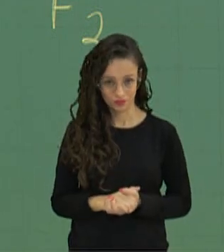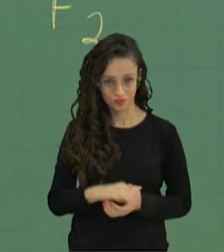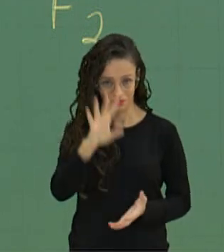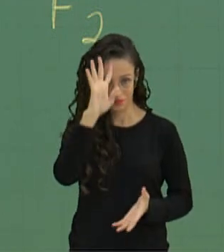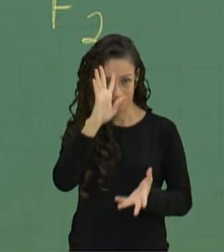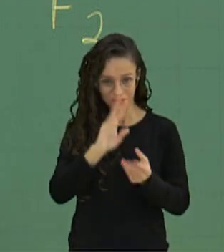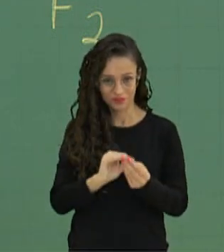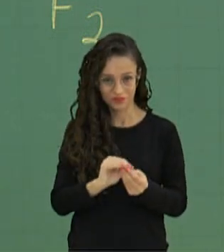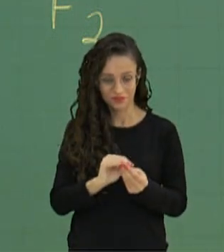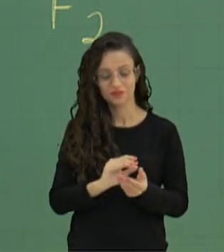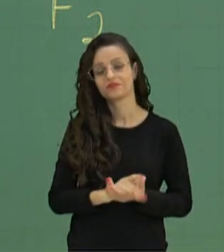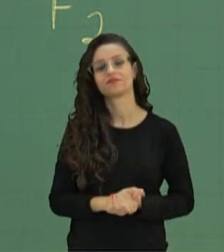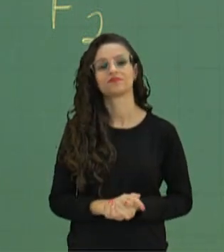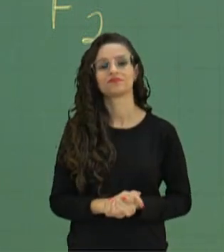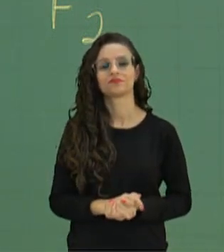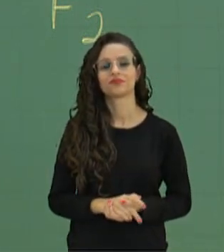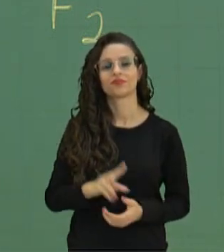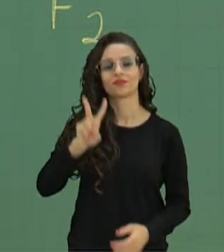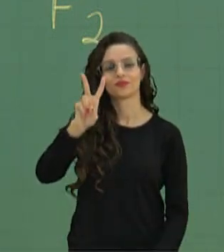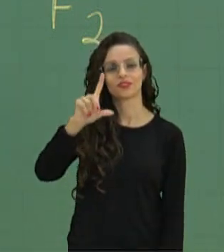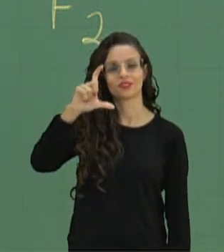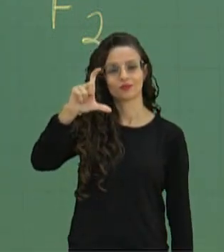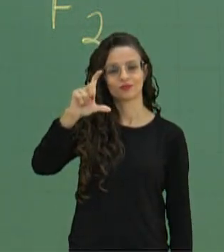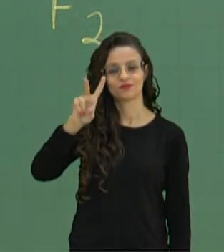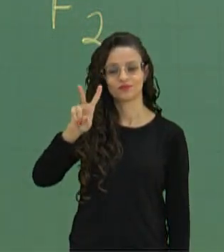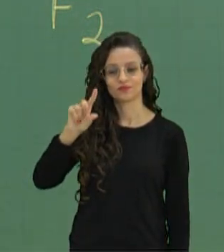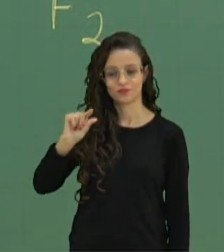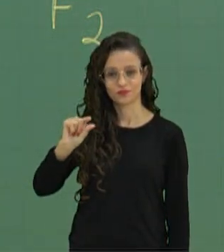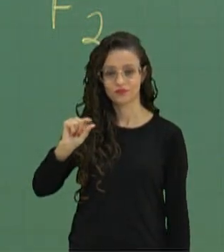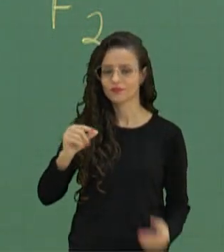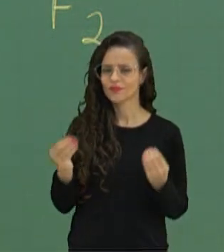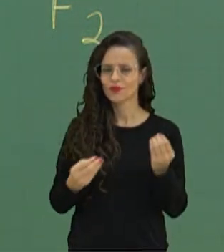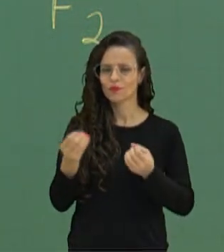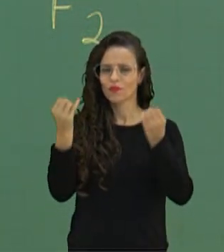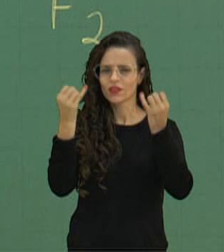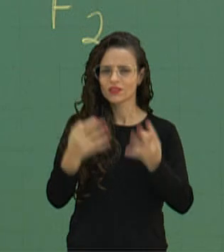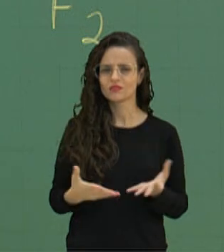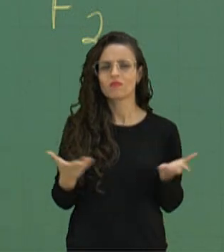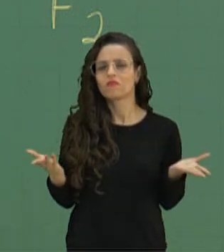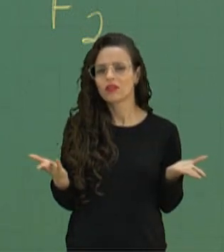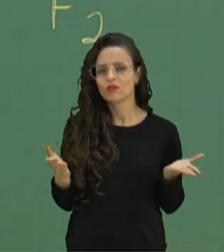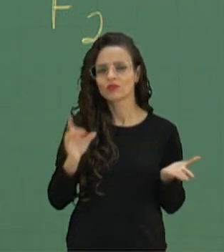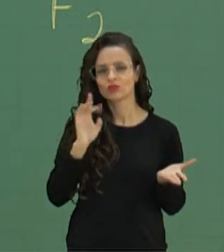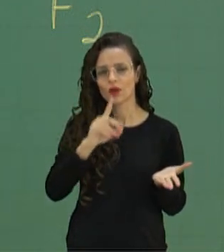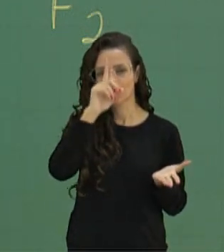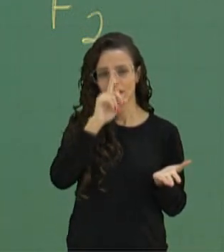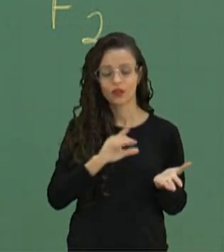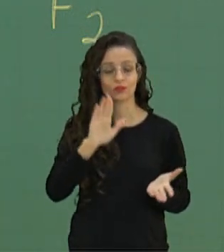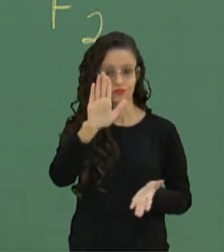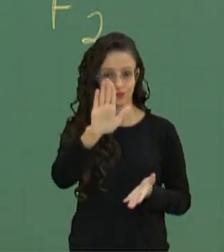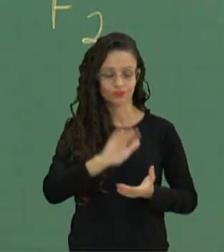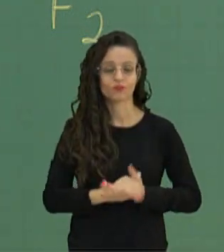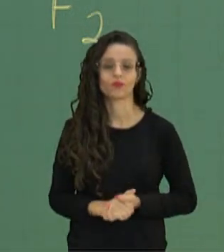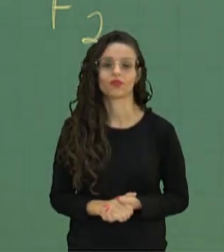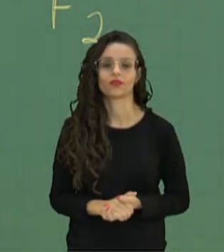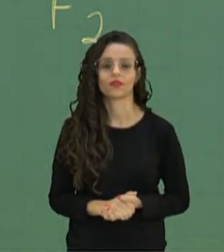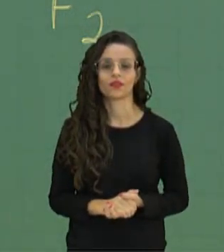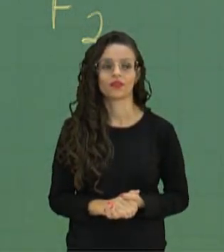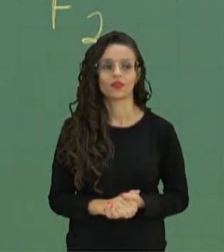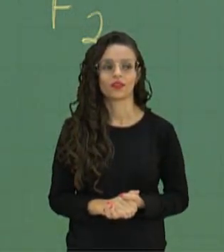Entenderam? Vezão, vezinho. Mas como que isso explica só ter semente amarela? Ele disse assim, ó,